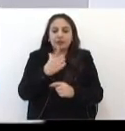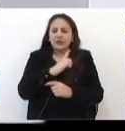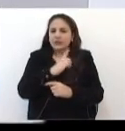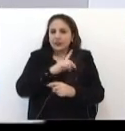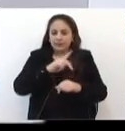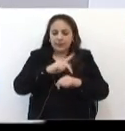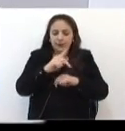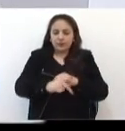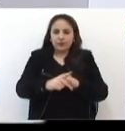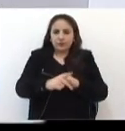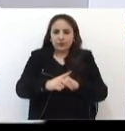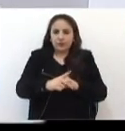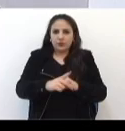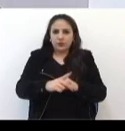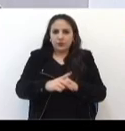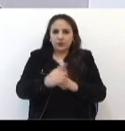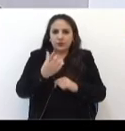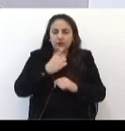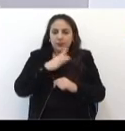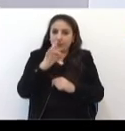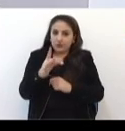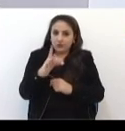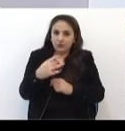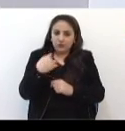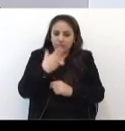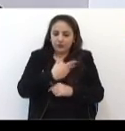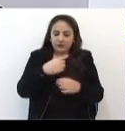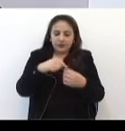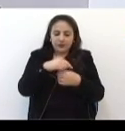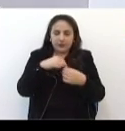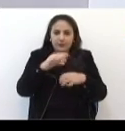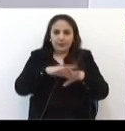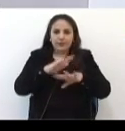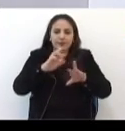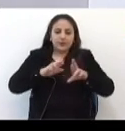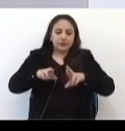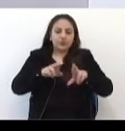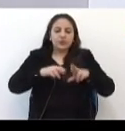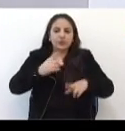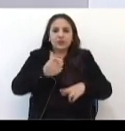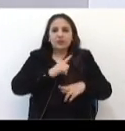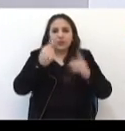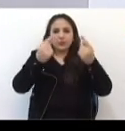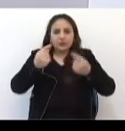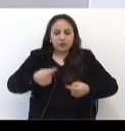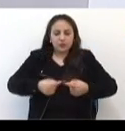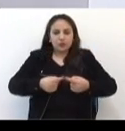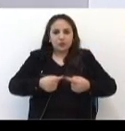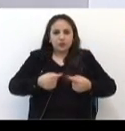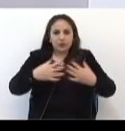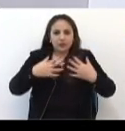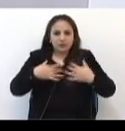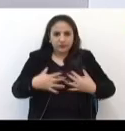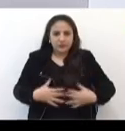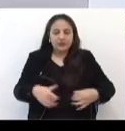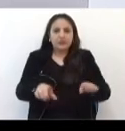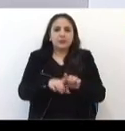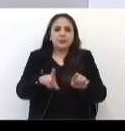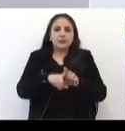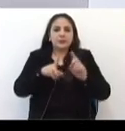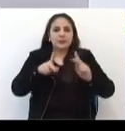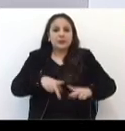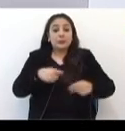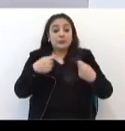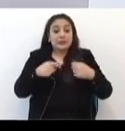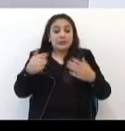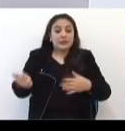uma atuação não apenas na nossa cidade, mas regional. Conta hoje com uma estrutura física e de pessoal ultrapassada,